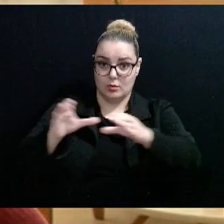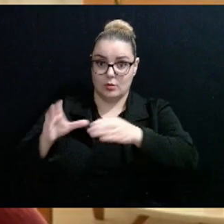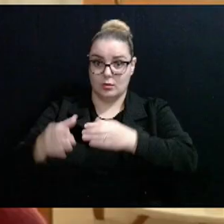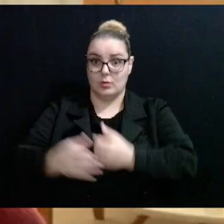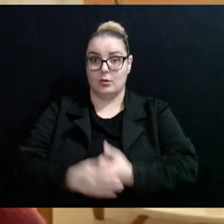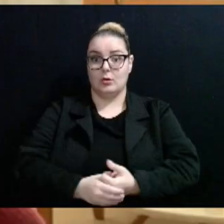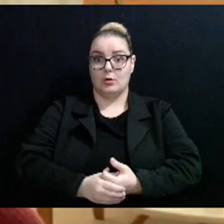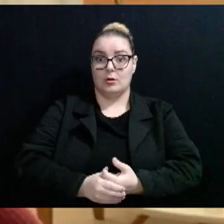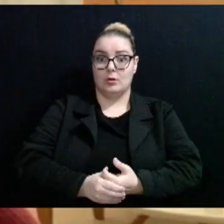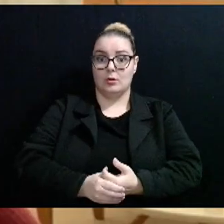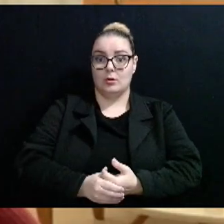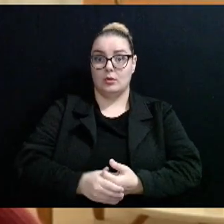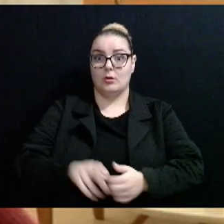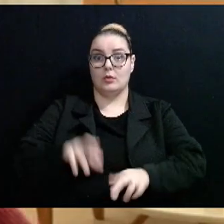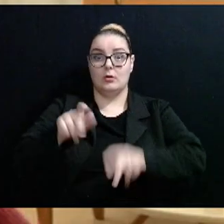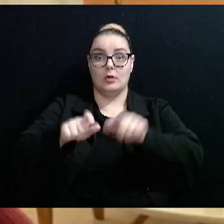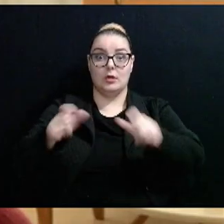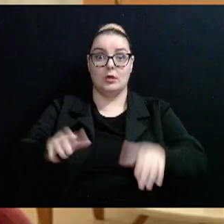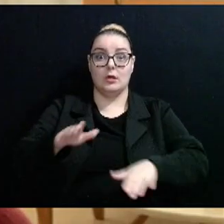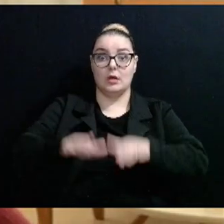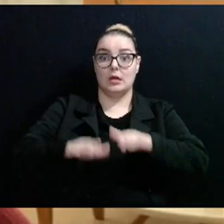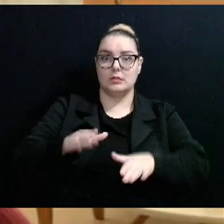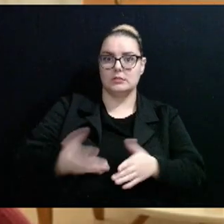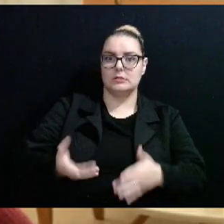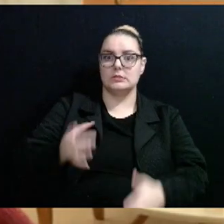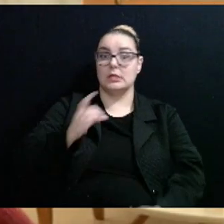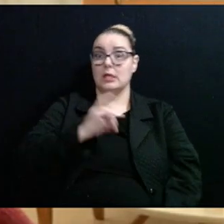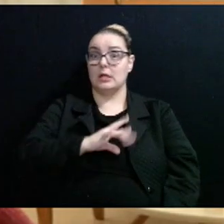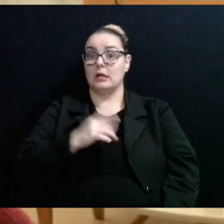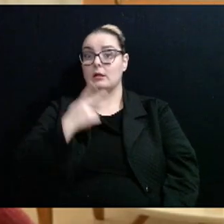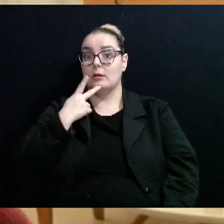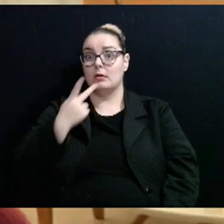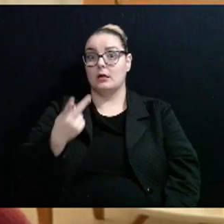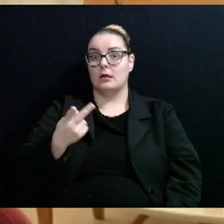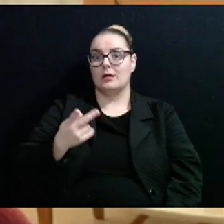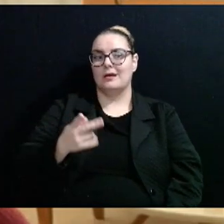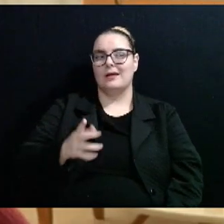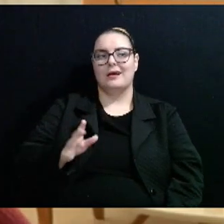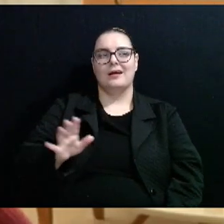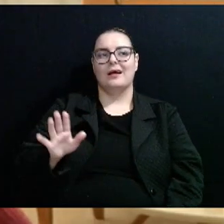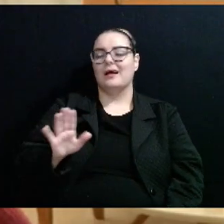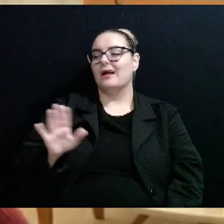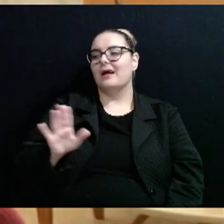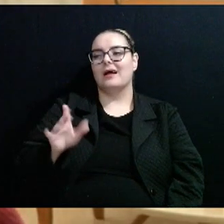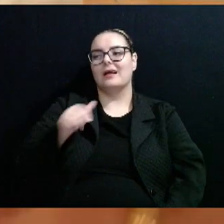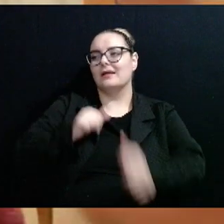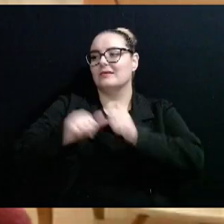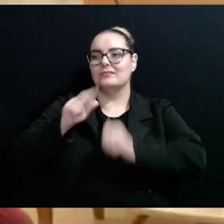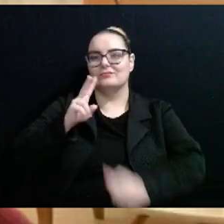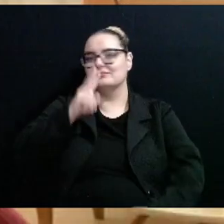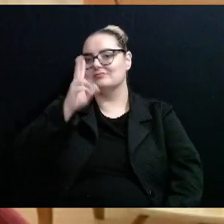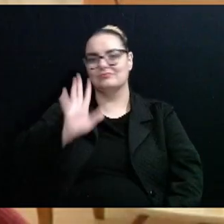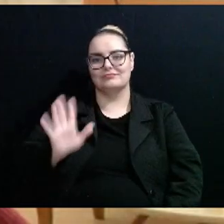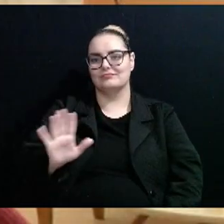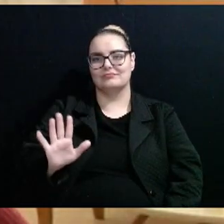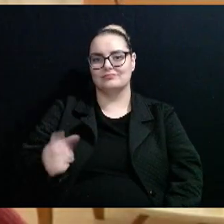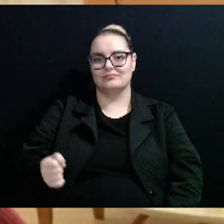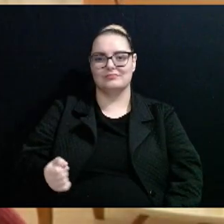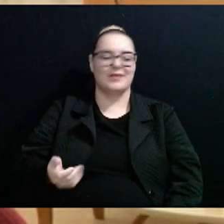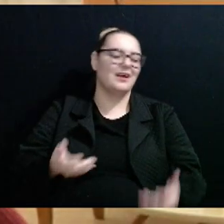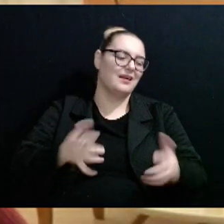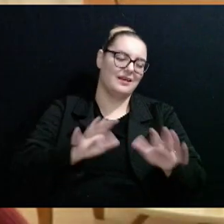muitas pessoas, por vezes, têm medo de dizer, eu não estou bebendo, eu não quero